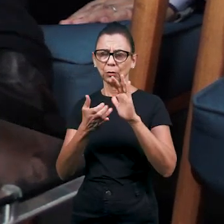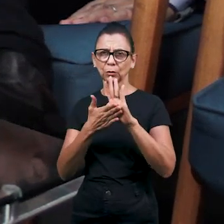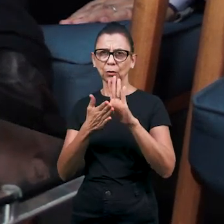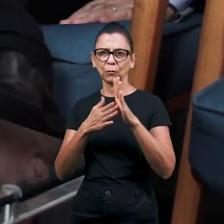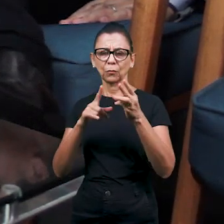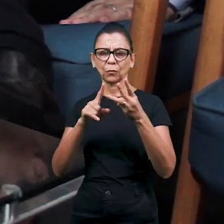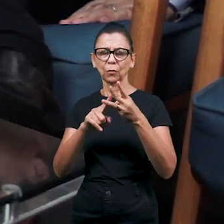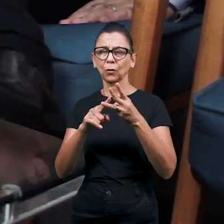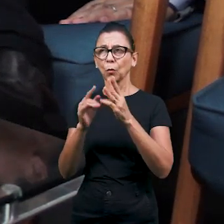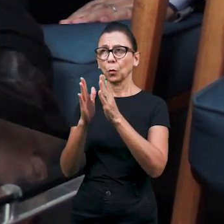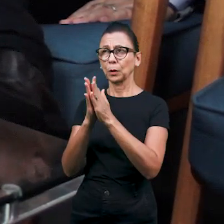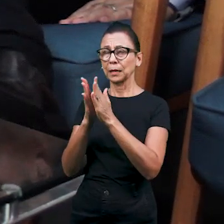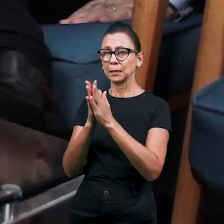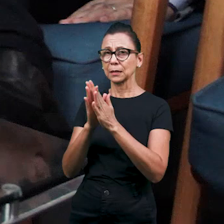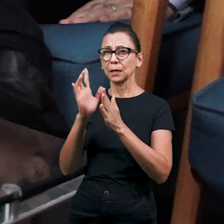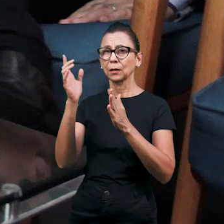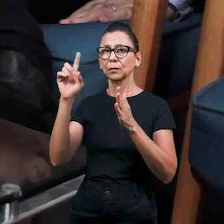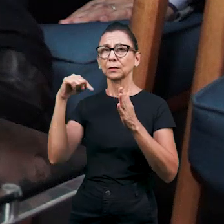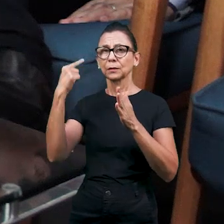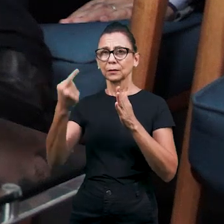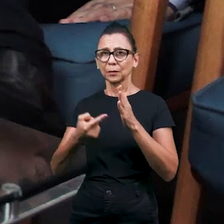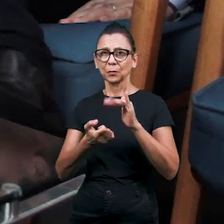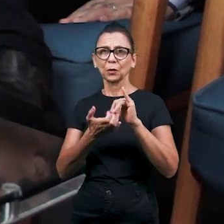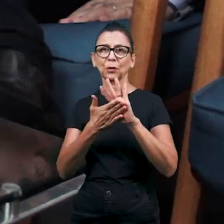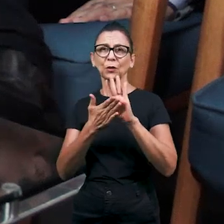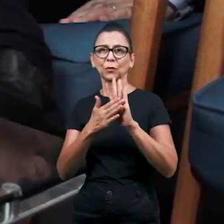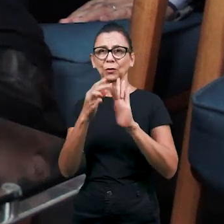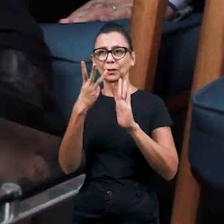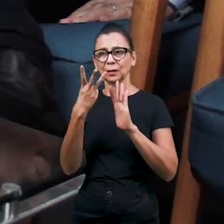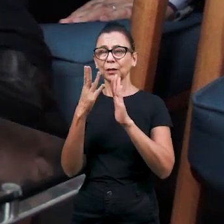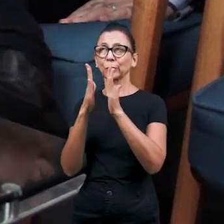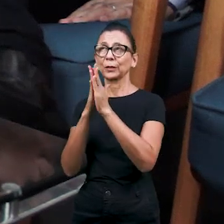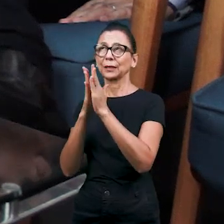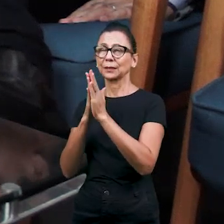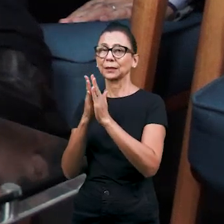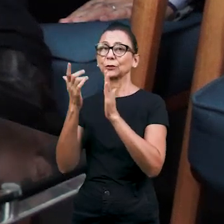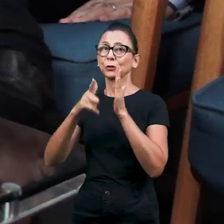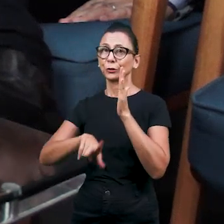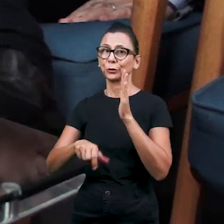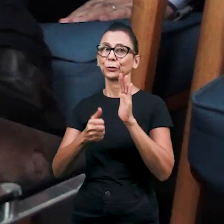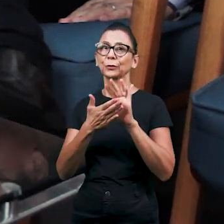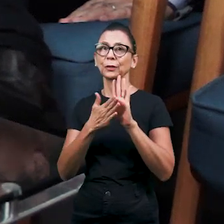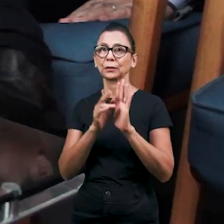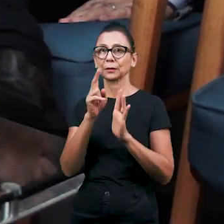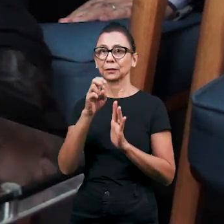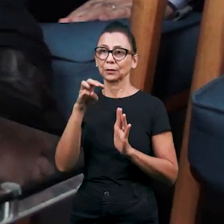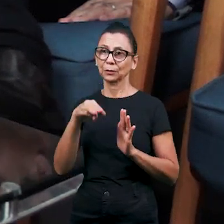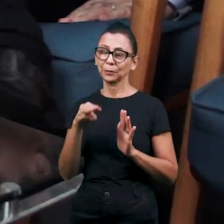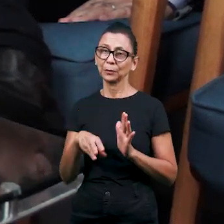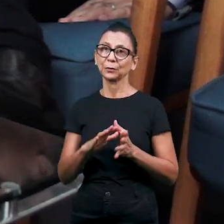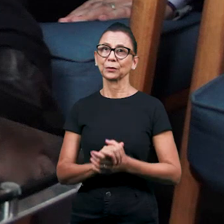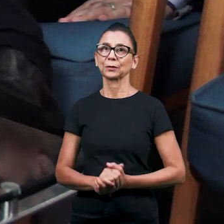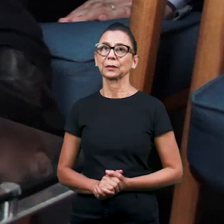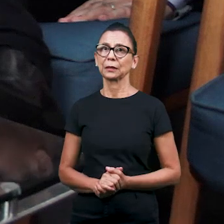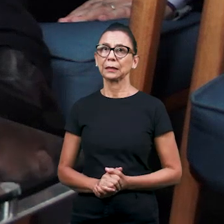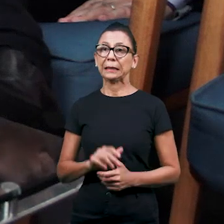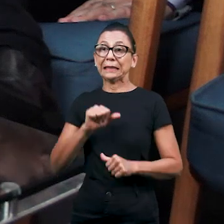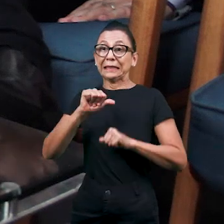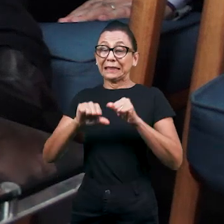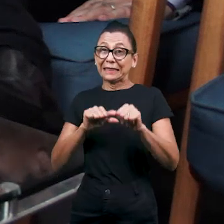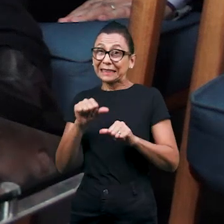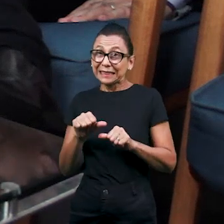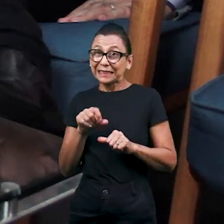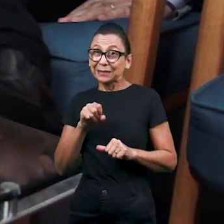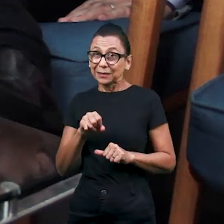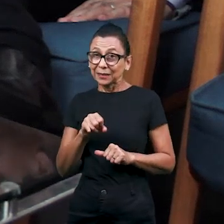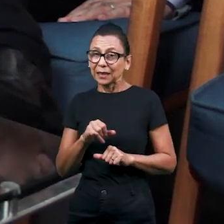dos pais, né? Como você falou bem naquele dia. Então, primeiro você deu uma bênção espiritual a ele, que foi em Betel. Depois deu uma bênção profissional, que foi em emprego a